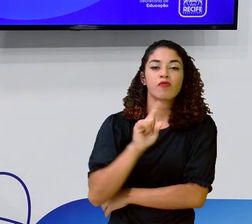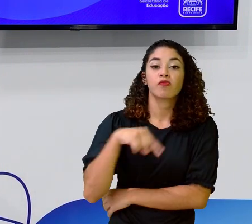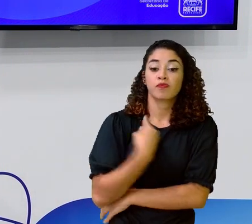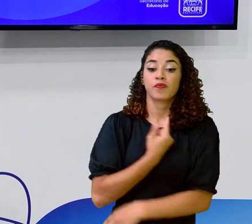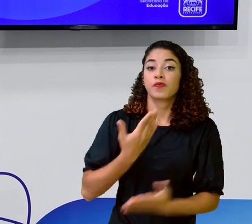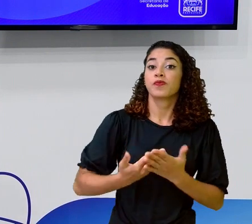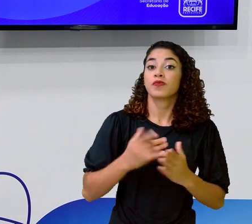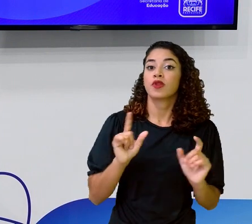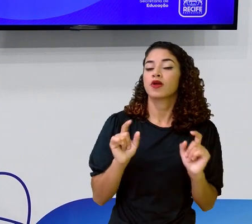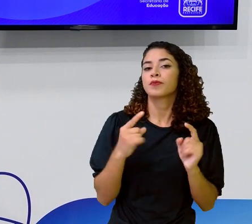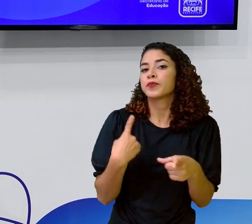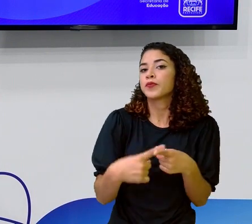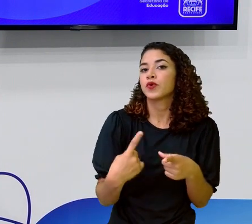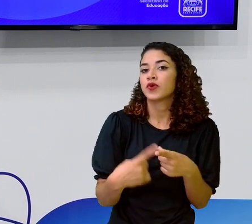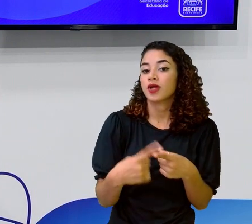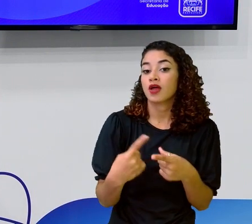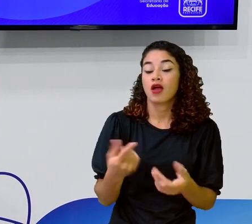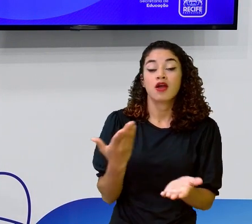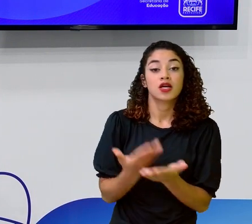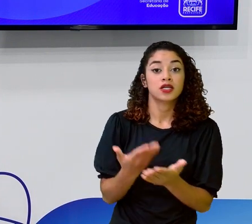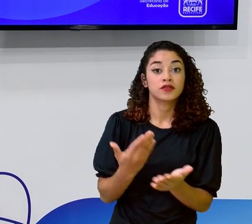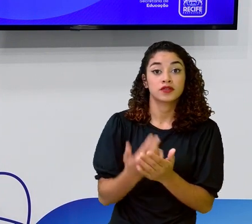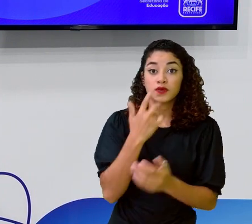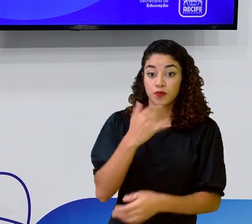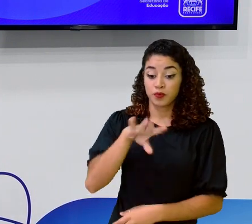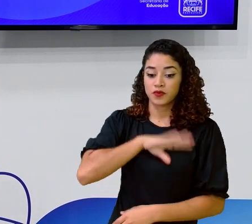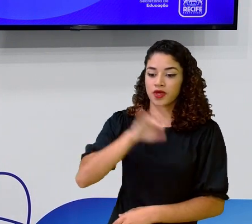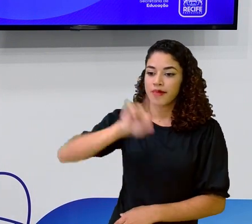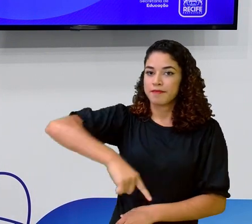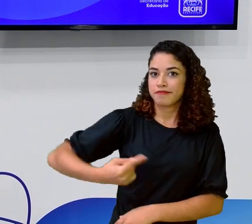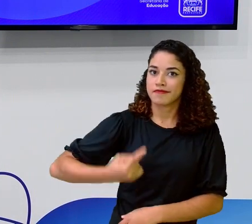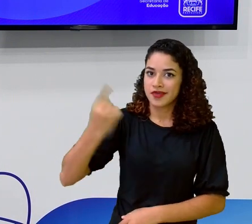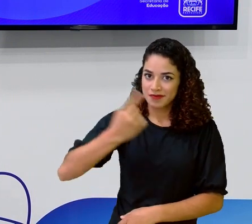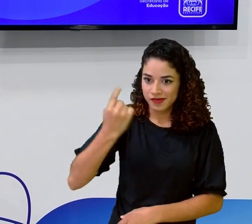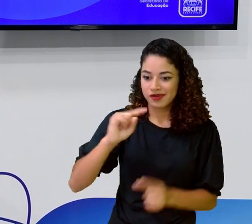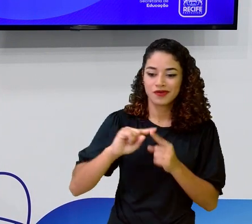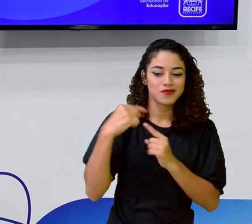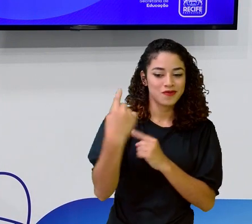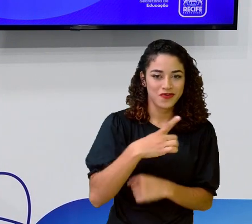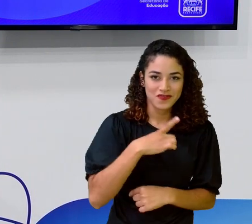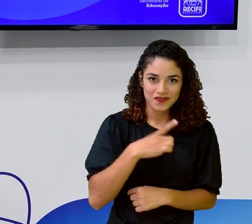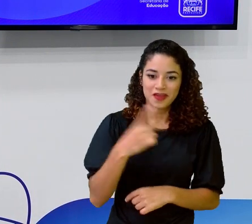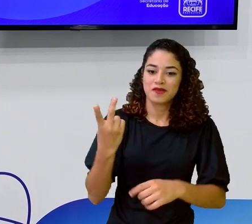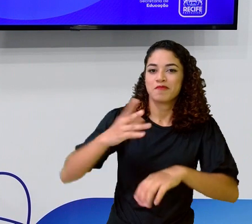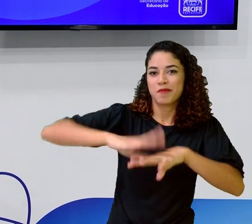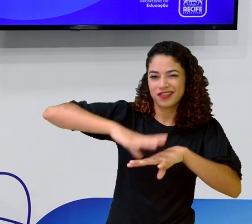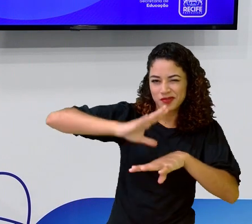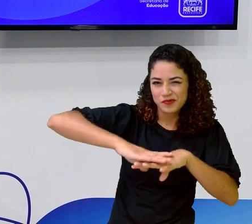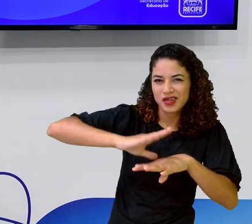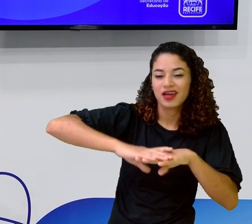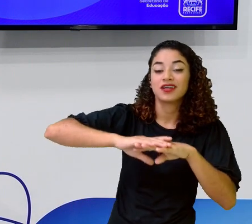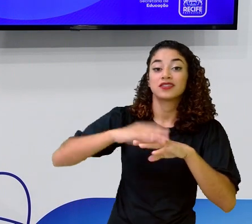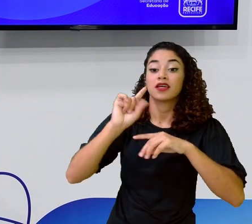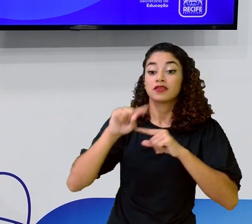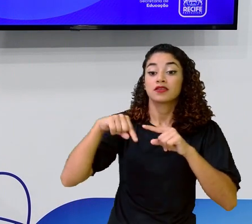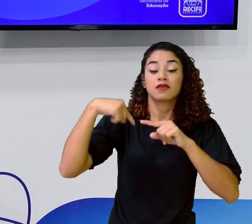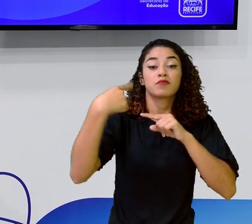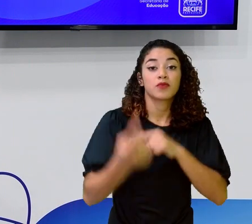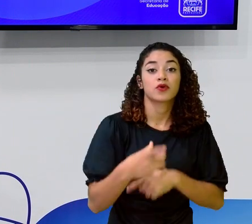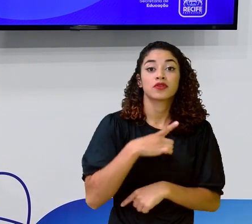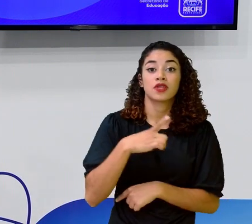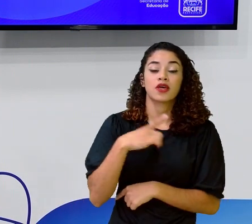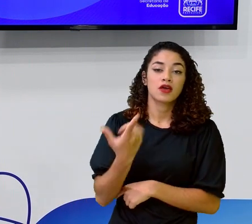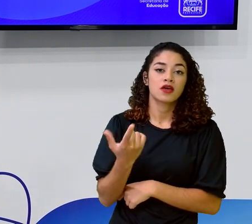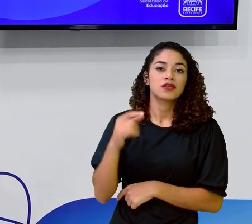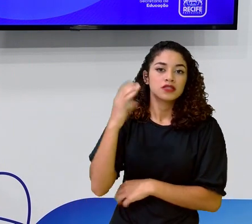aulas, porque a aula de língua portuguesa é a primeira. Vem seguida aí da professora Márcia, de matemática, depois com a professora